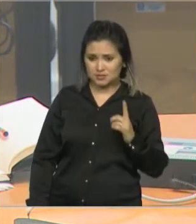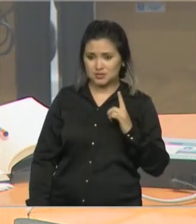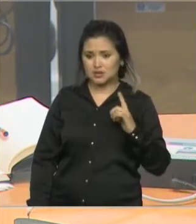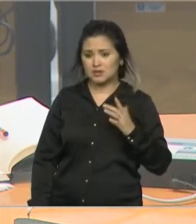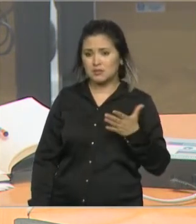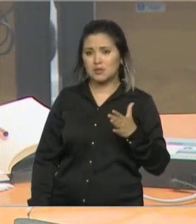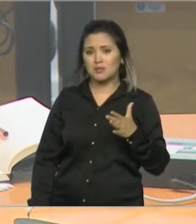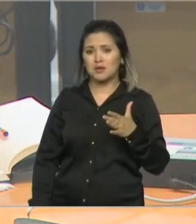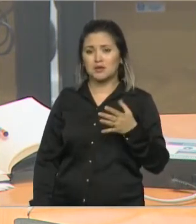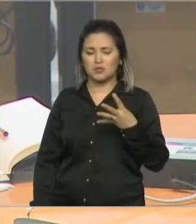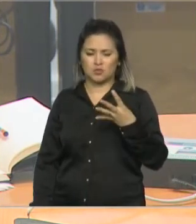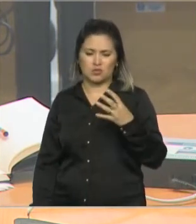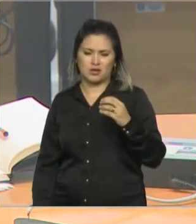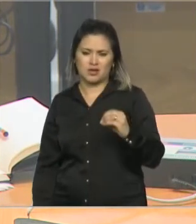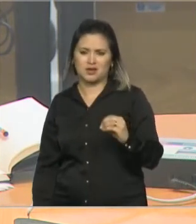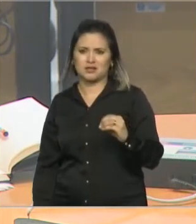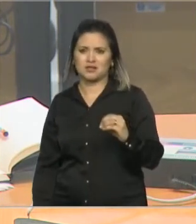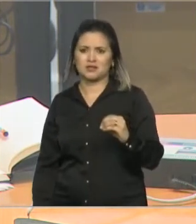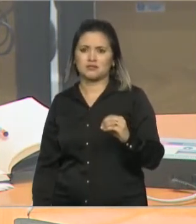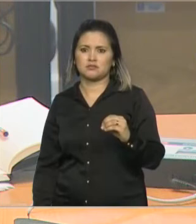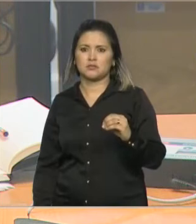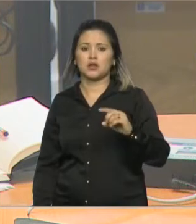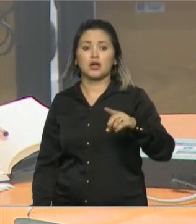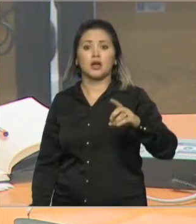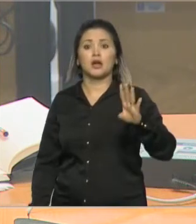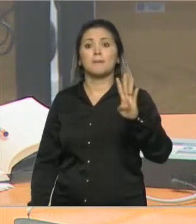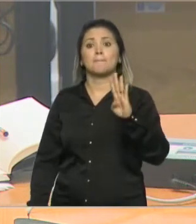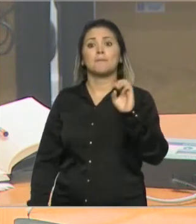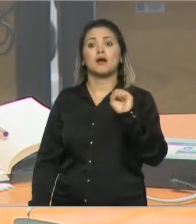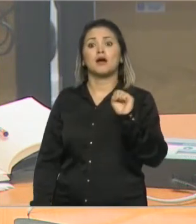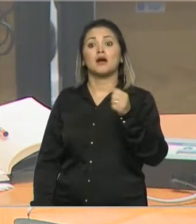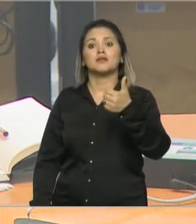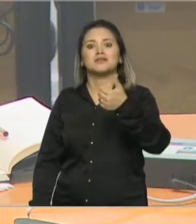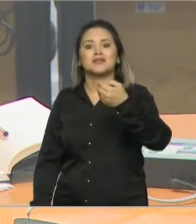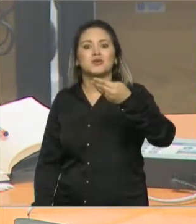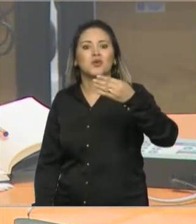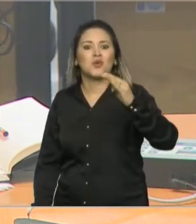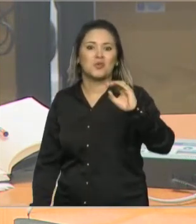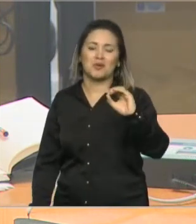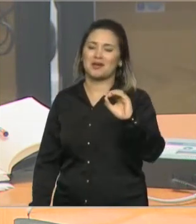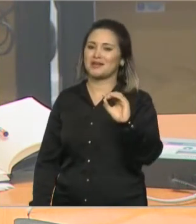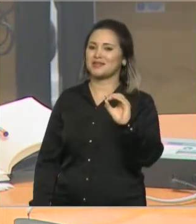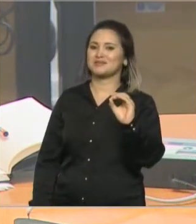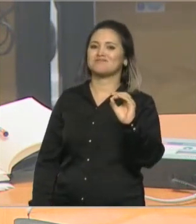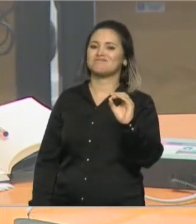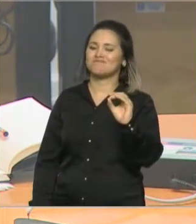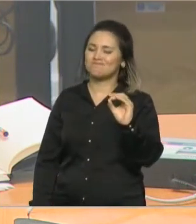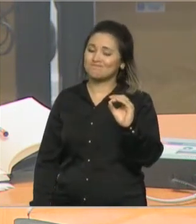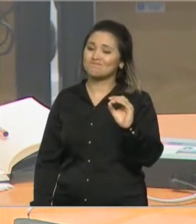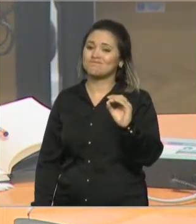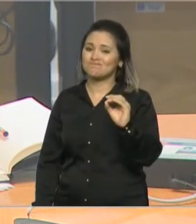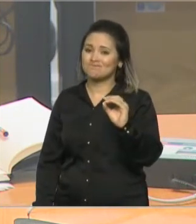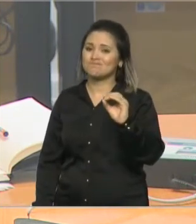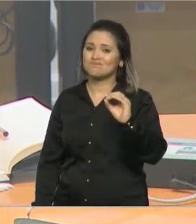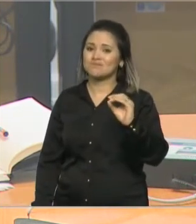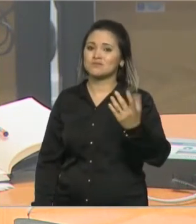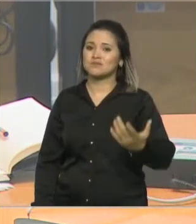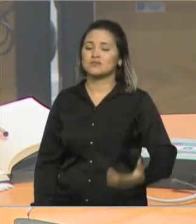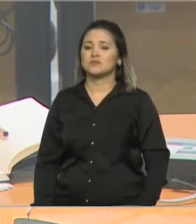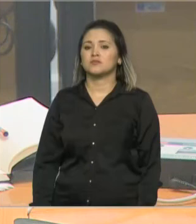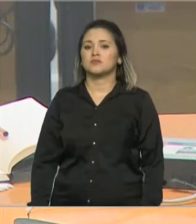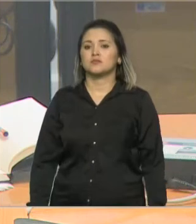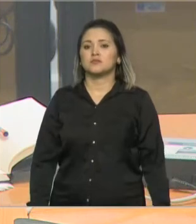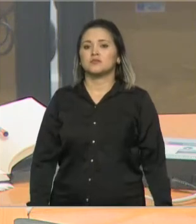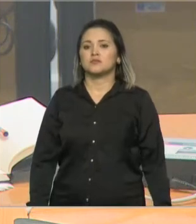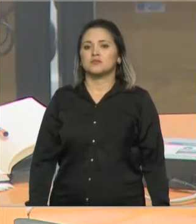era 140. E a gente chegou hoje para ter 0 em um ano. Então, assim, são resultados concretos que